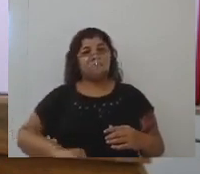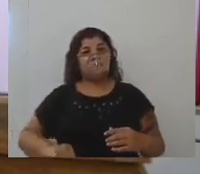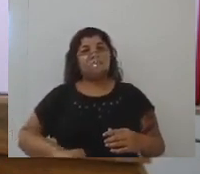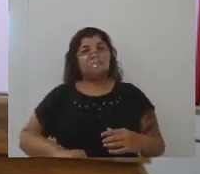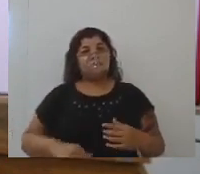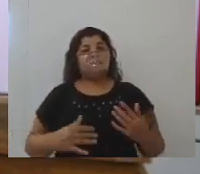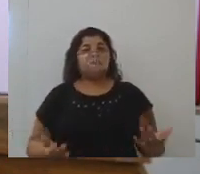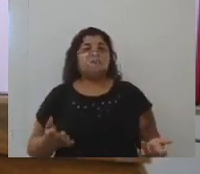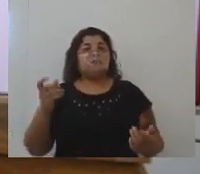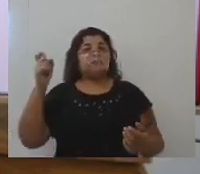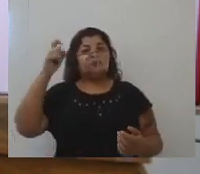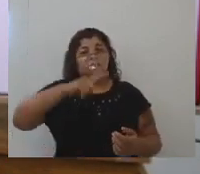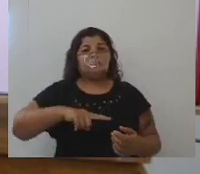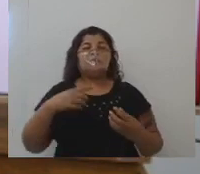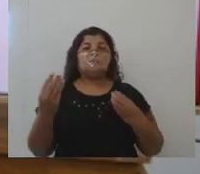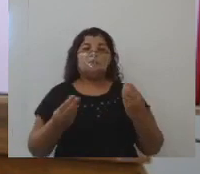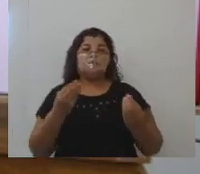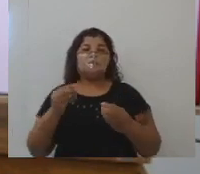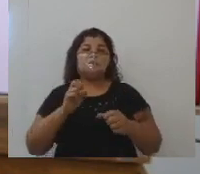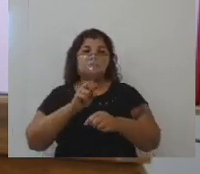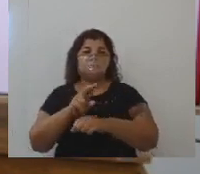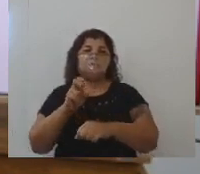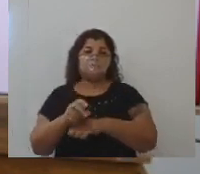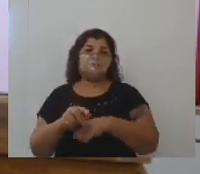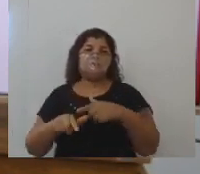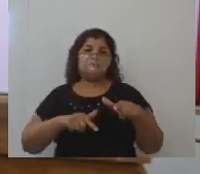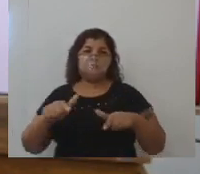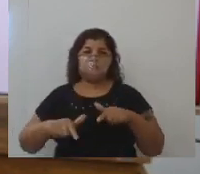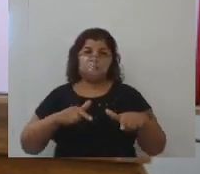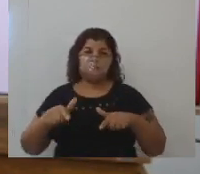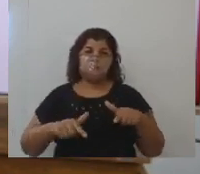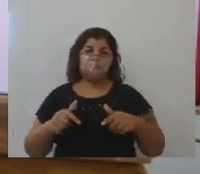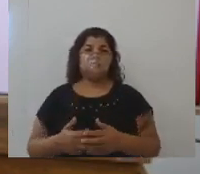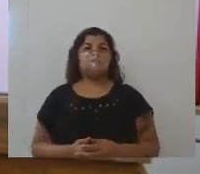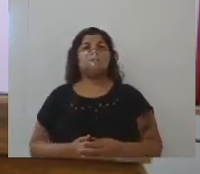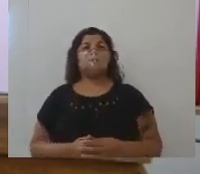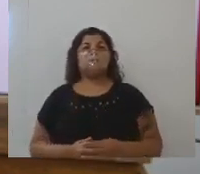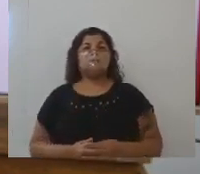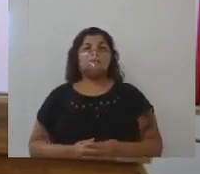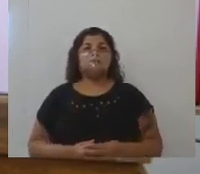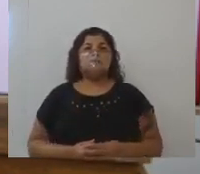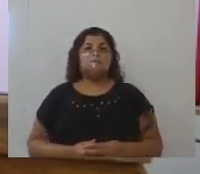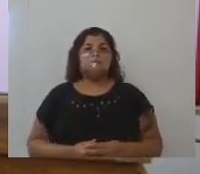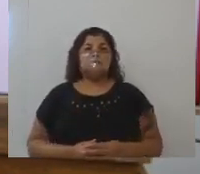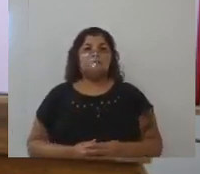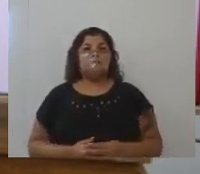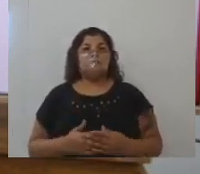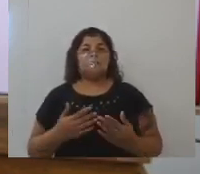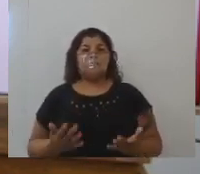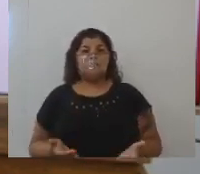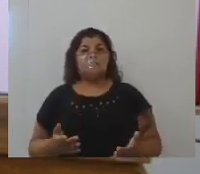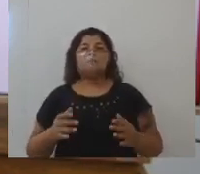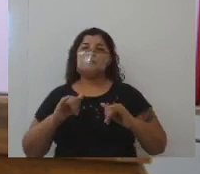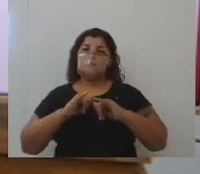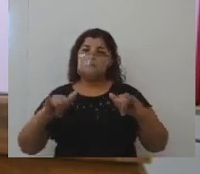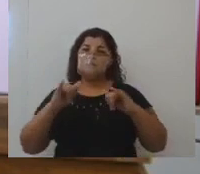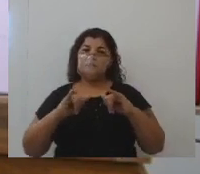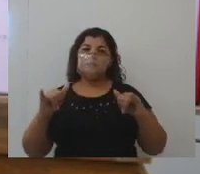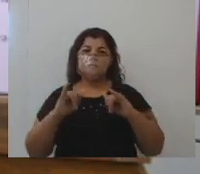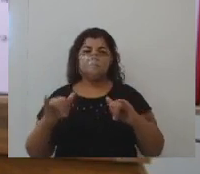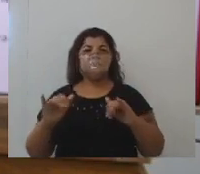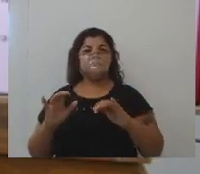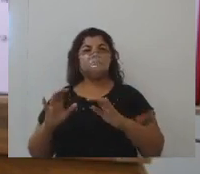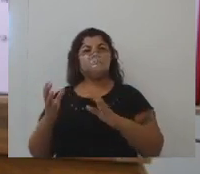isso dificulta a entrada no mundo do trabalho, certo? Isso é uma informação da